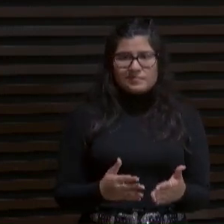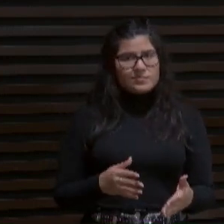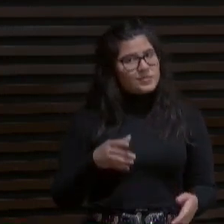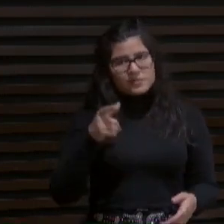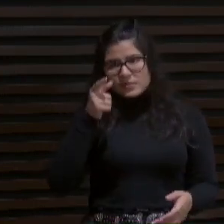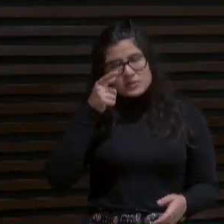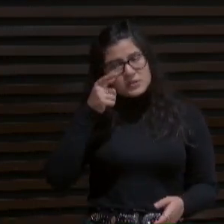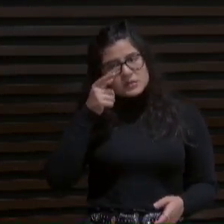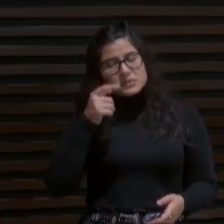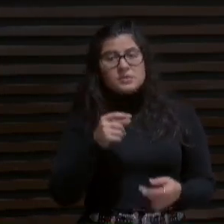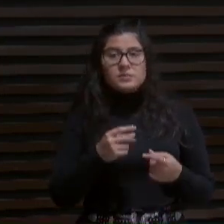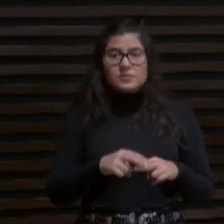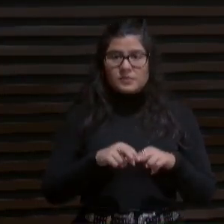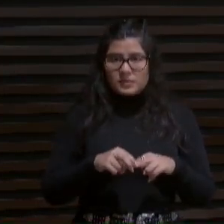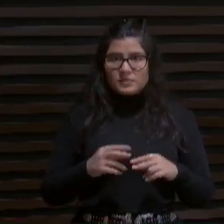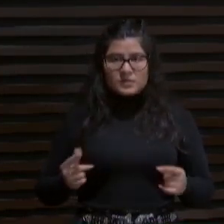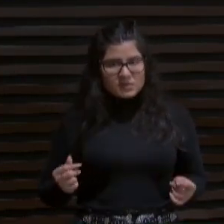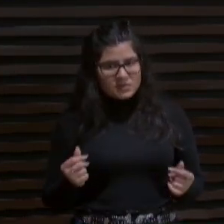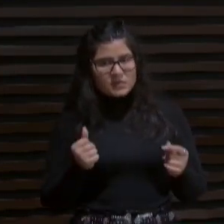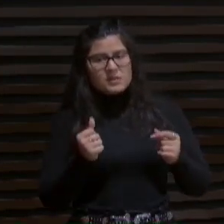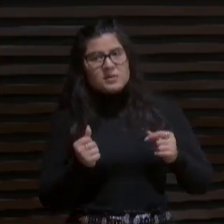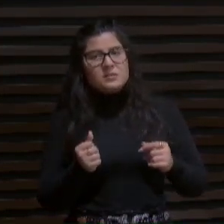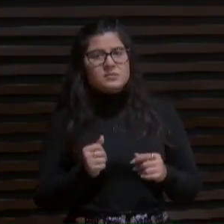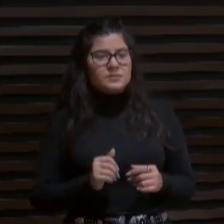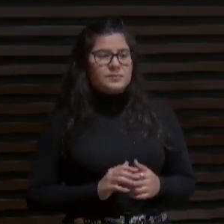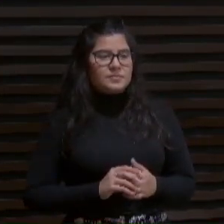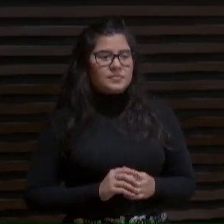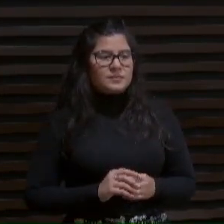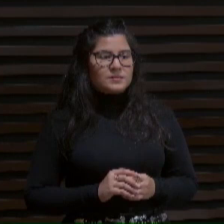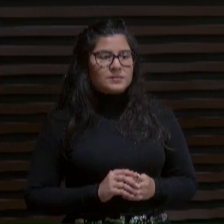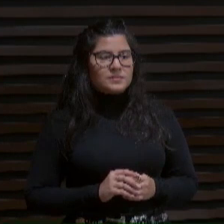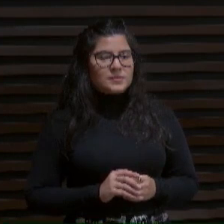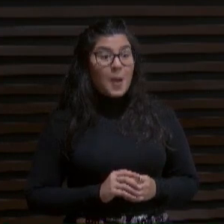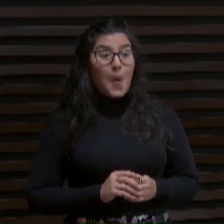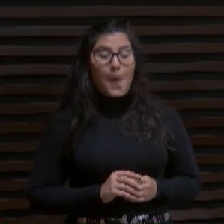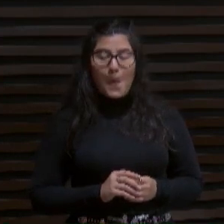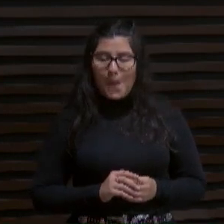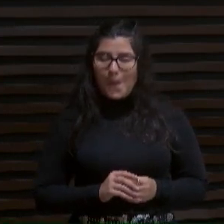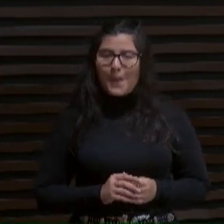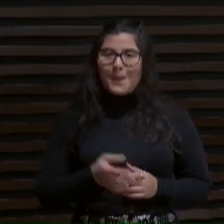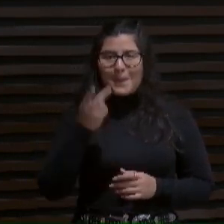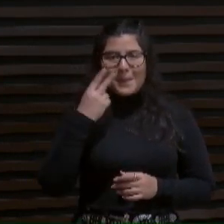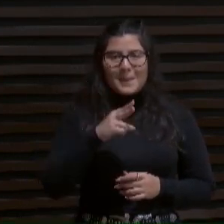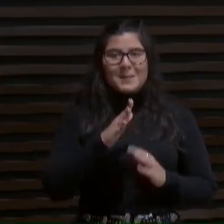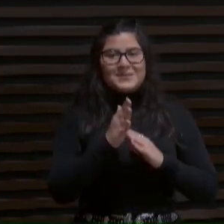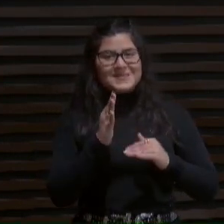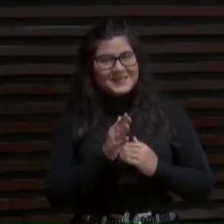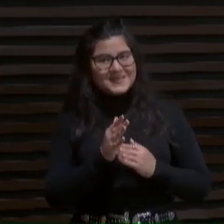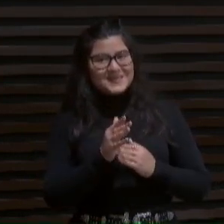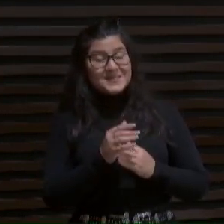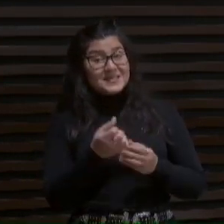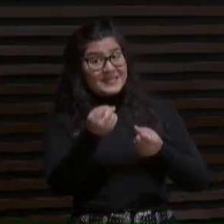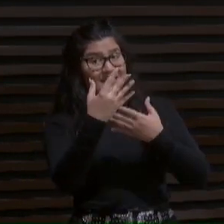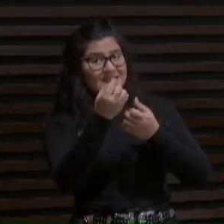despercebido devido ao seu conteúdo, a sua riqueza e tudo mais, não é? Quando nós vemos tudo que isso daqui nos